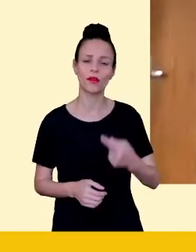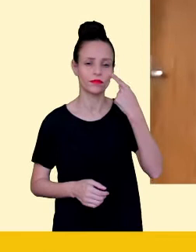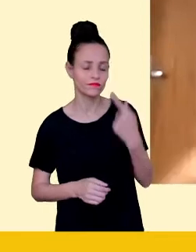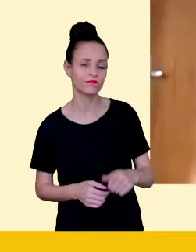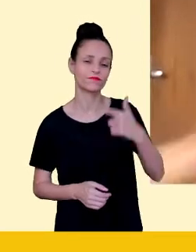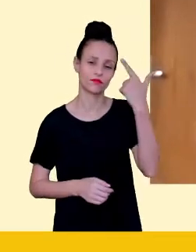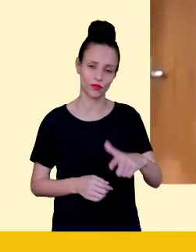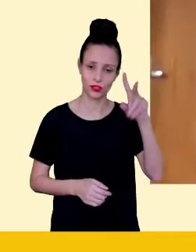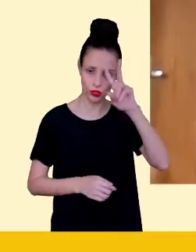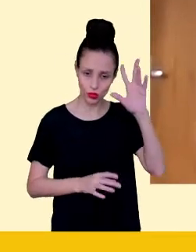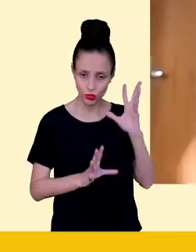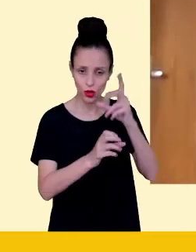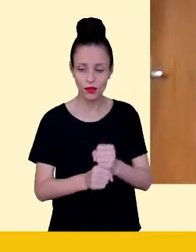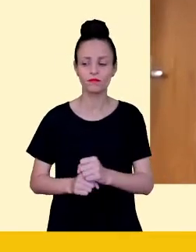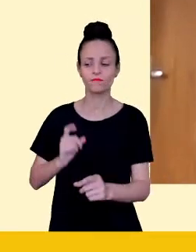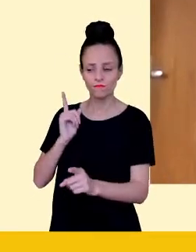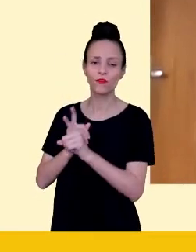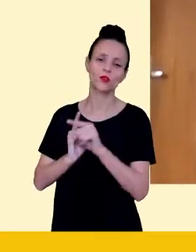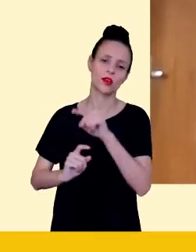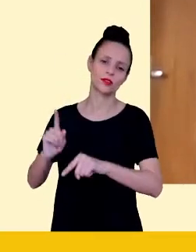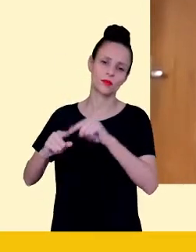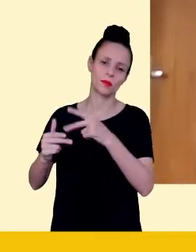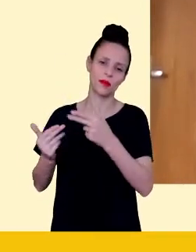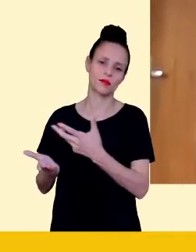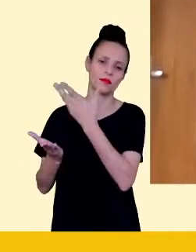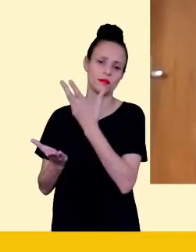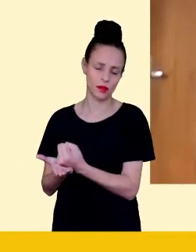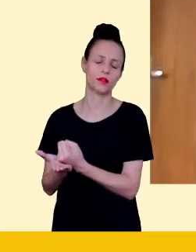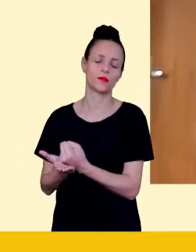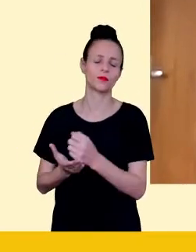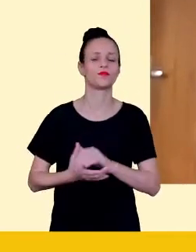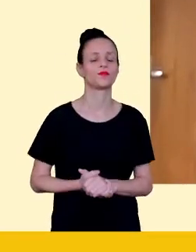pouco redescobrir essa história a partir do encontro desse material.